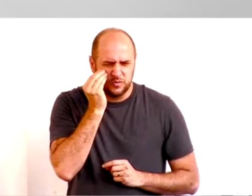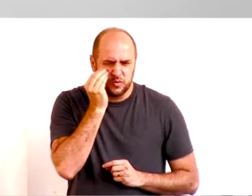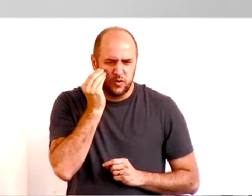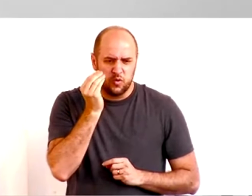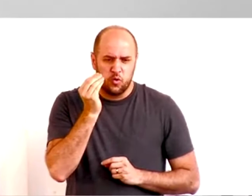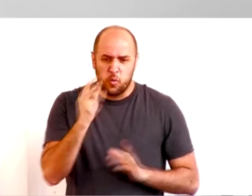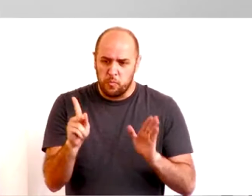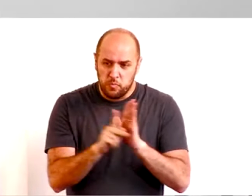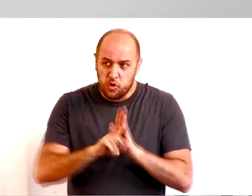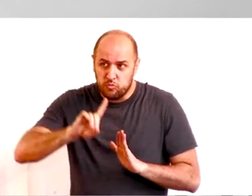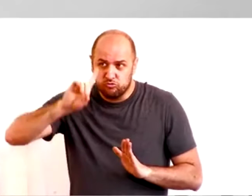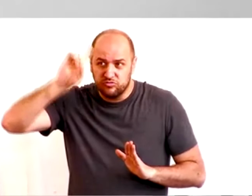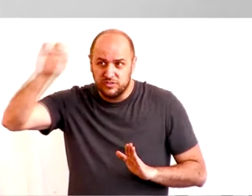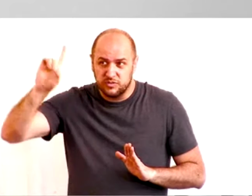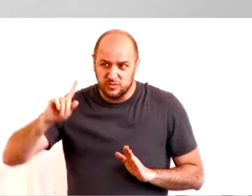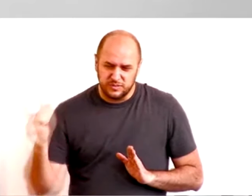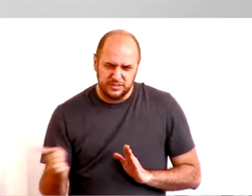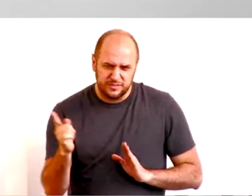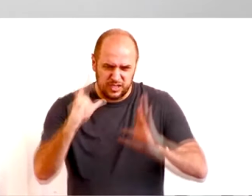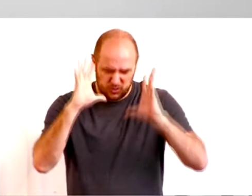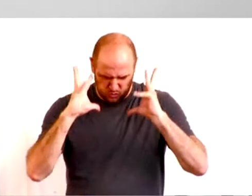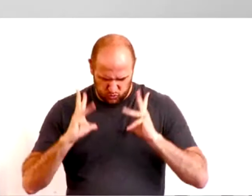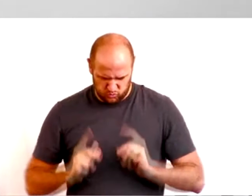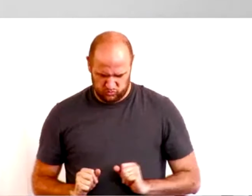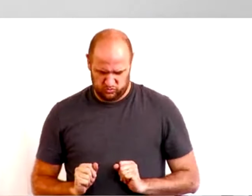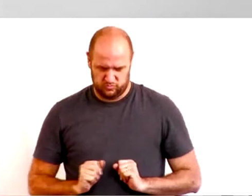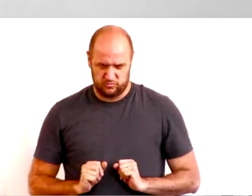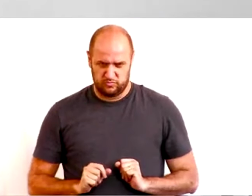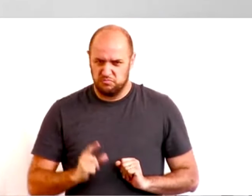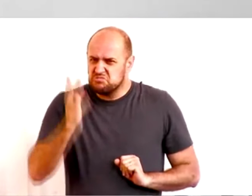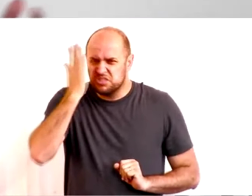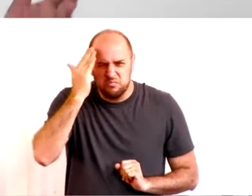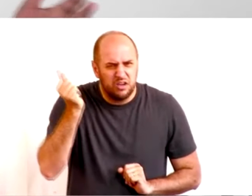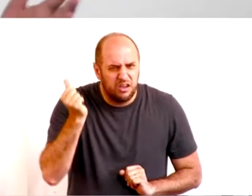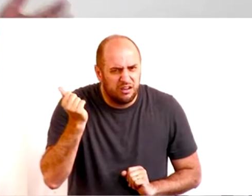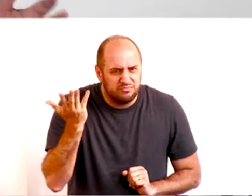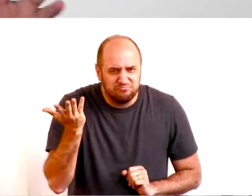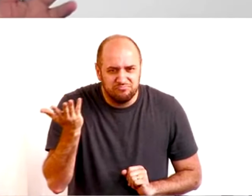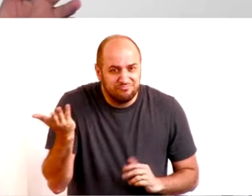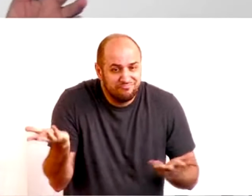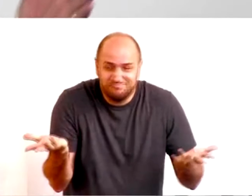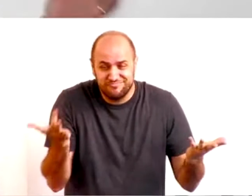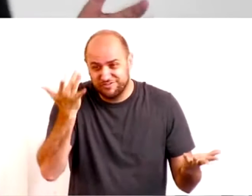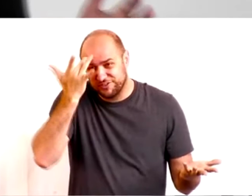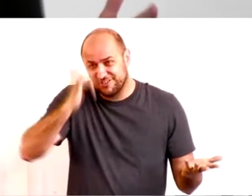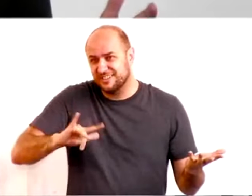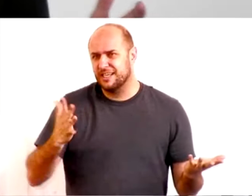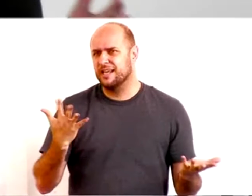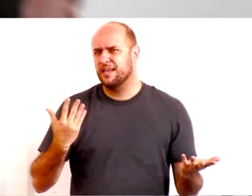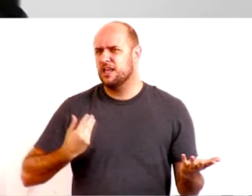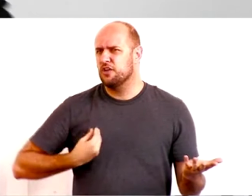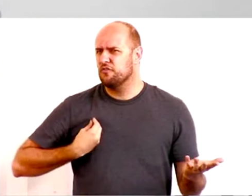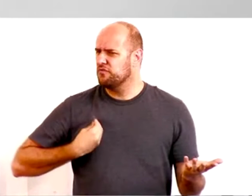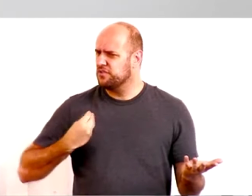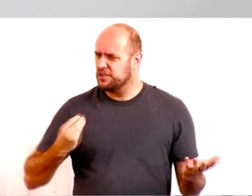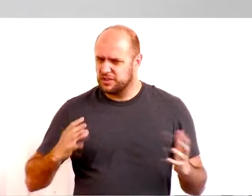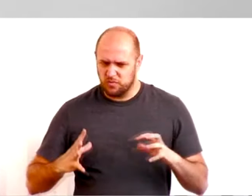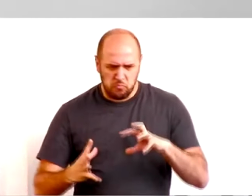próprio Deus. Você sabe o que é isso? Isso é inimaginável. Viver no mundo